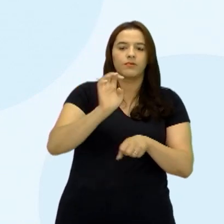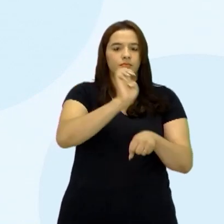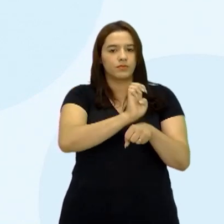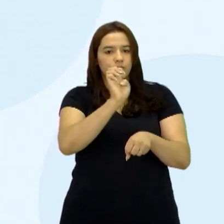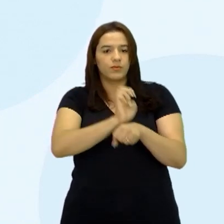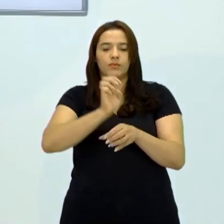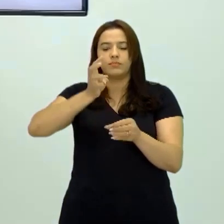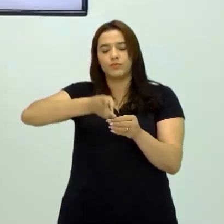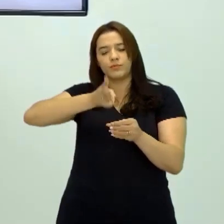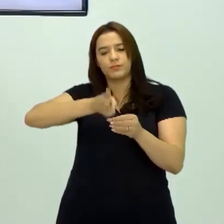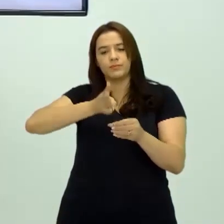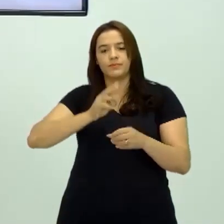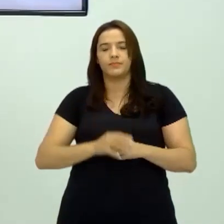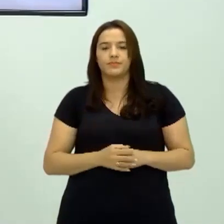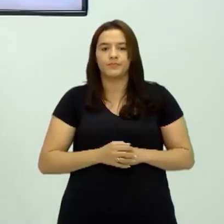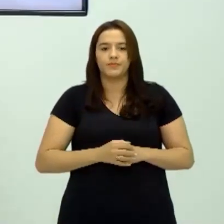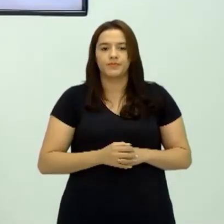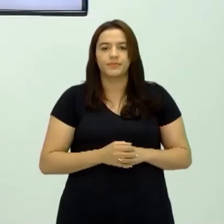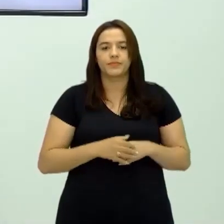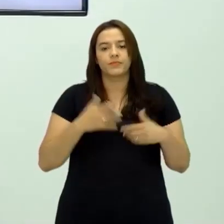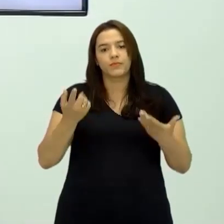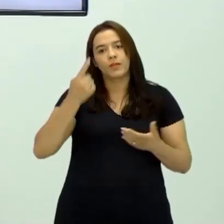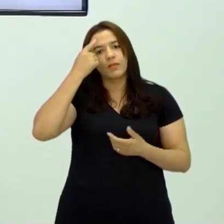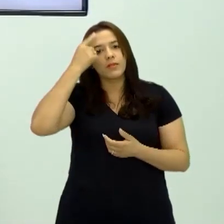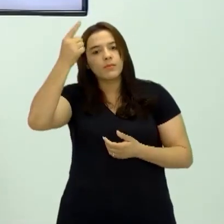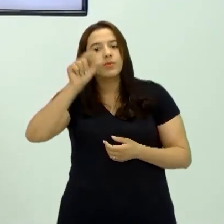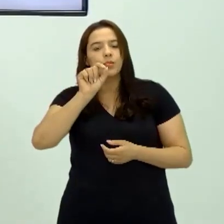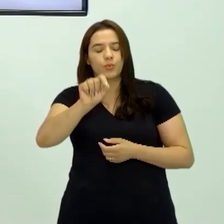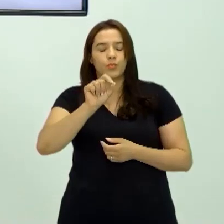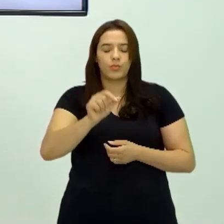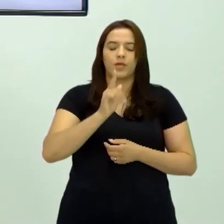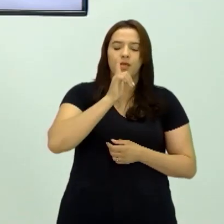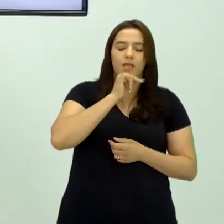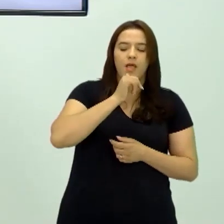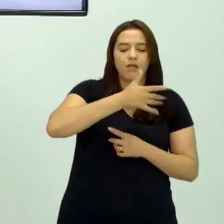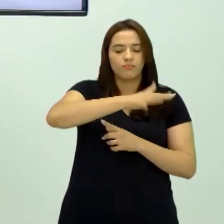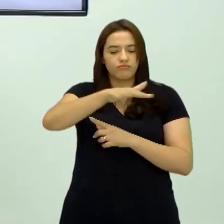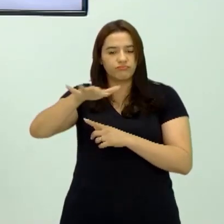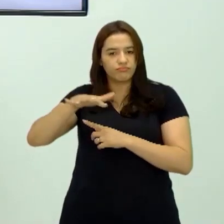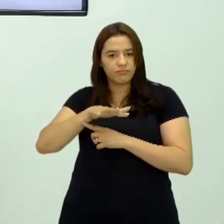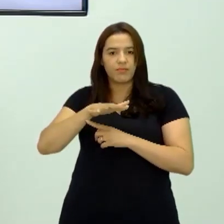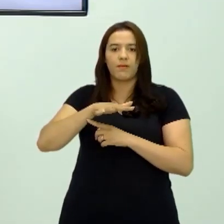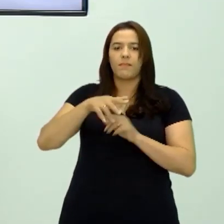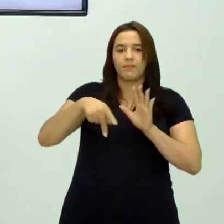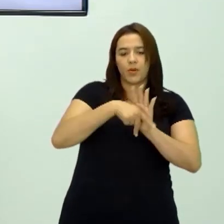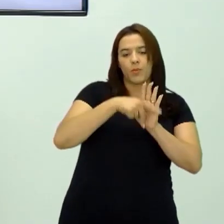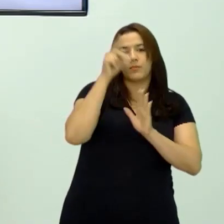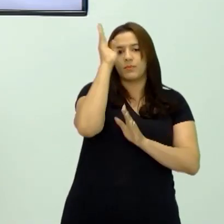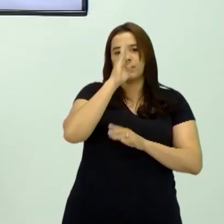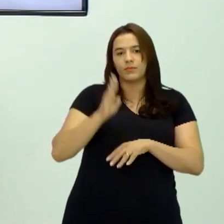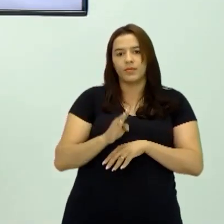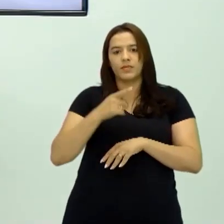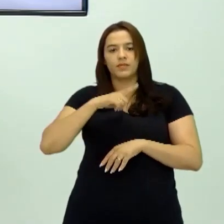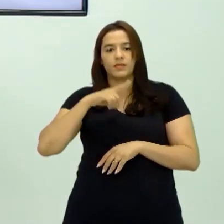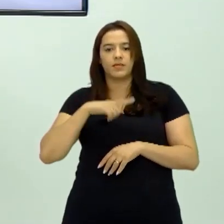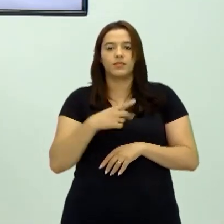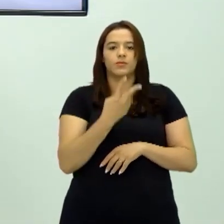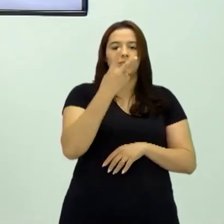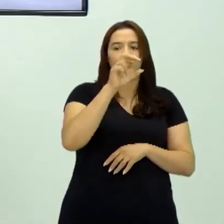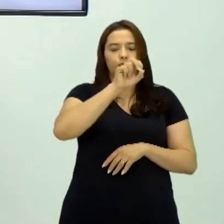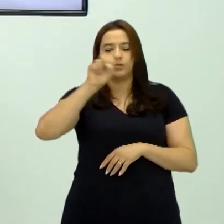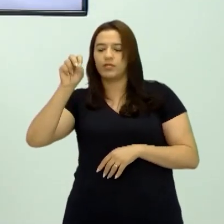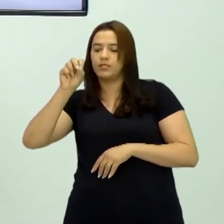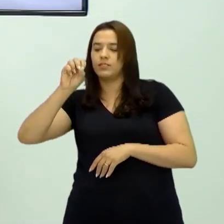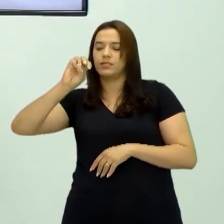Né? Lembrando, né, que as águas aí, né, no litoral brasileiro, né, a 200 milhas náuticas, né,